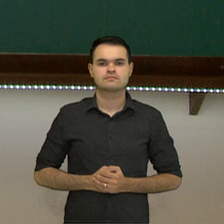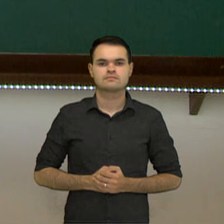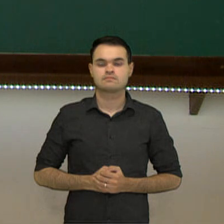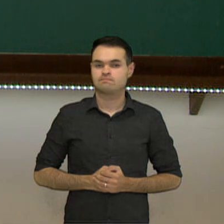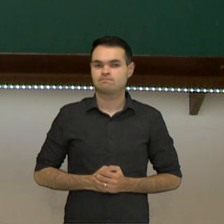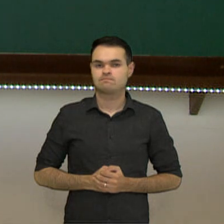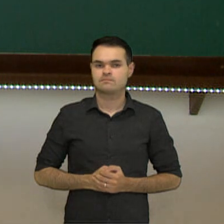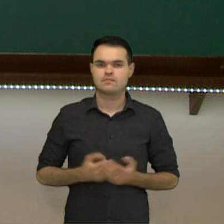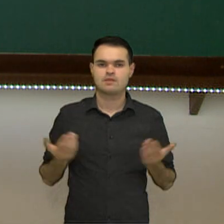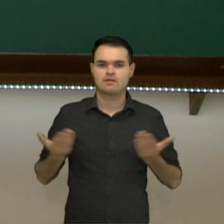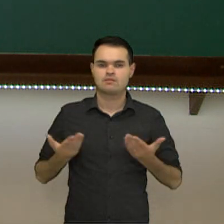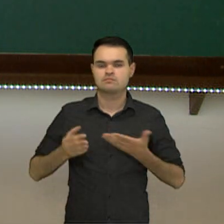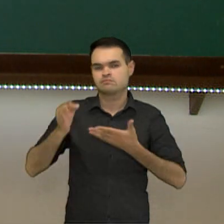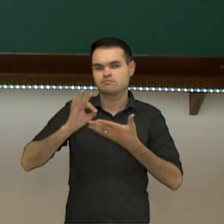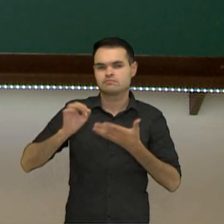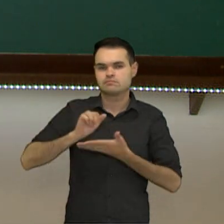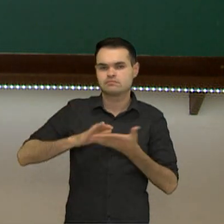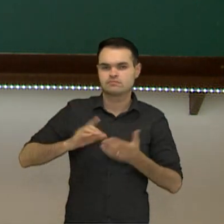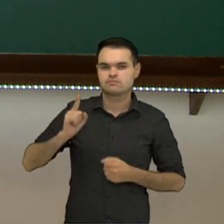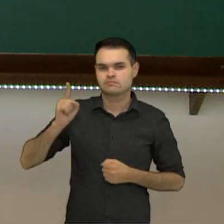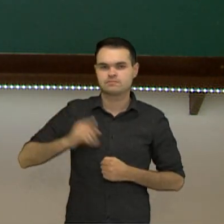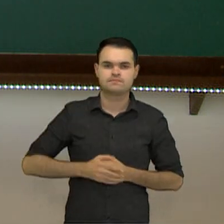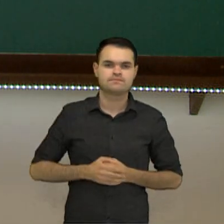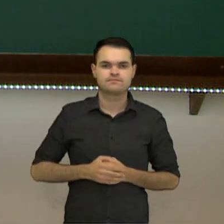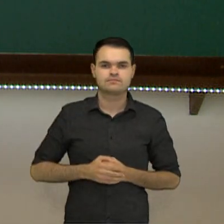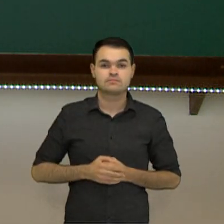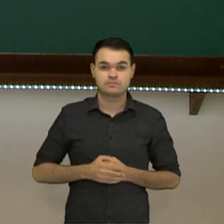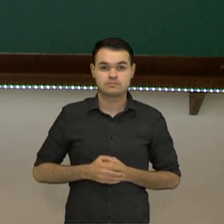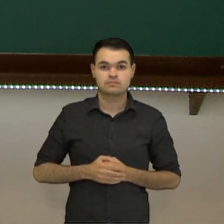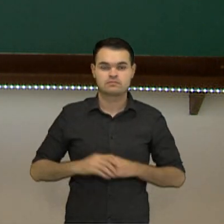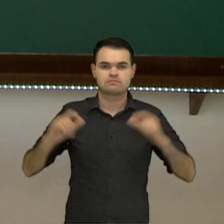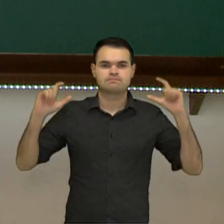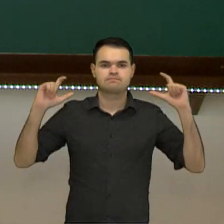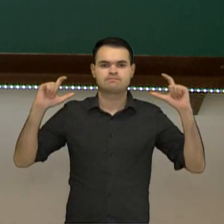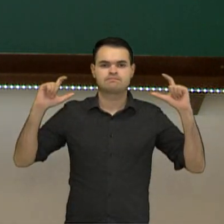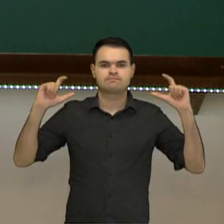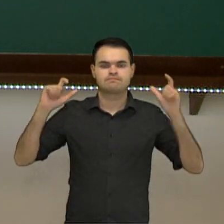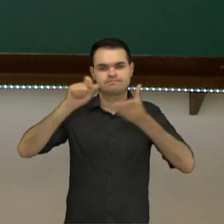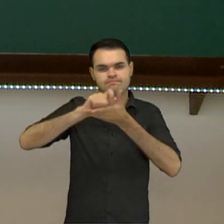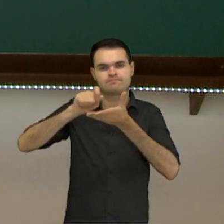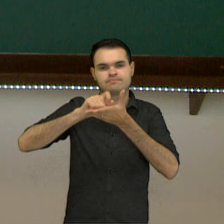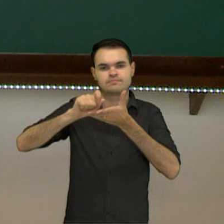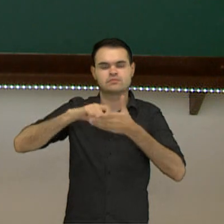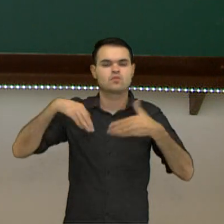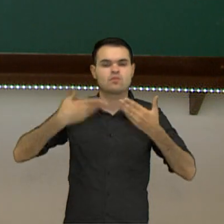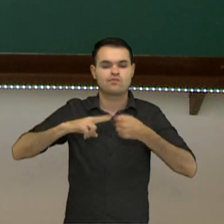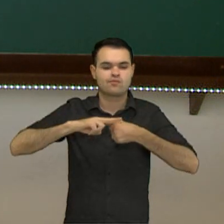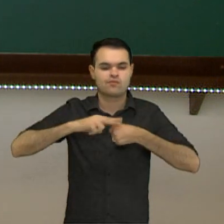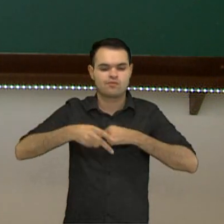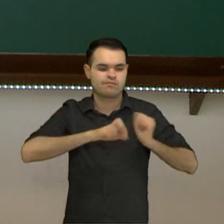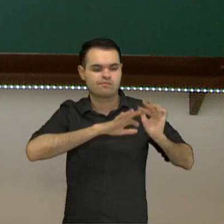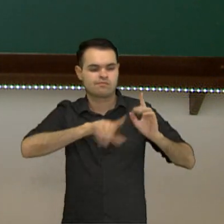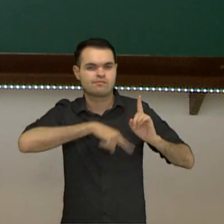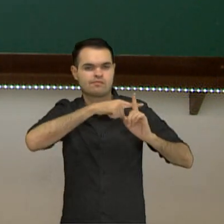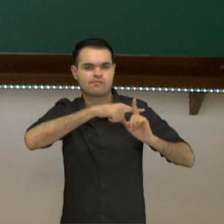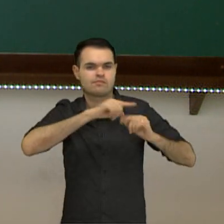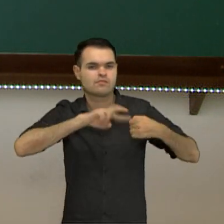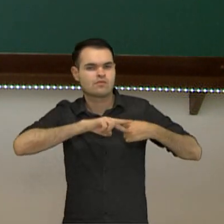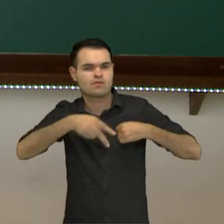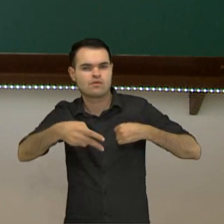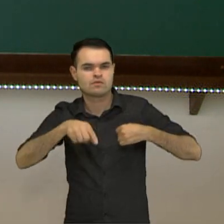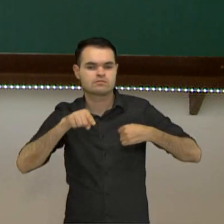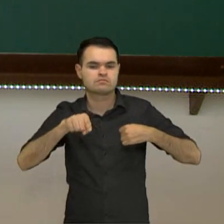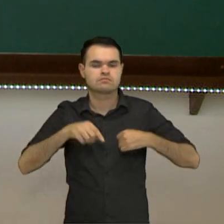Pessoal, vamos corrigir o nosso exercício, né? Então, um parágrafo aí sobre quais foram as consequências das cruzadas,